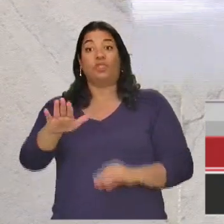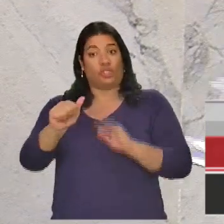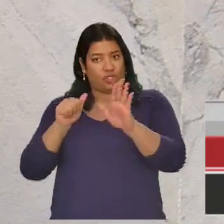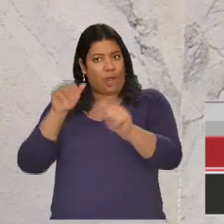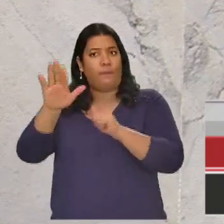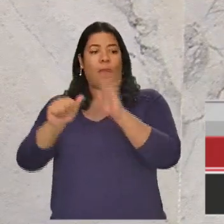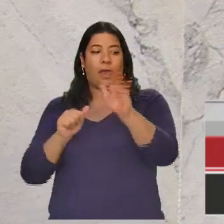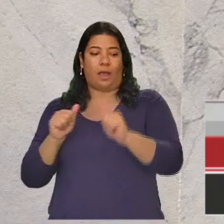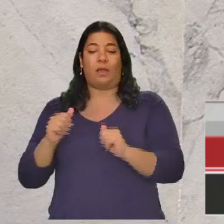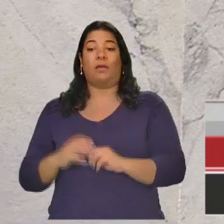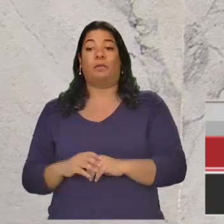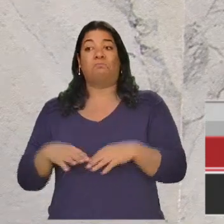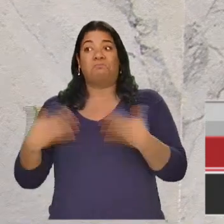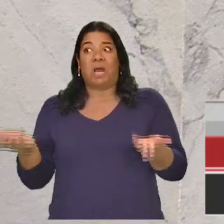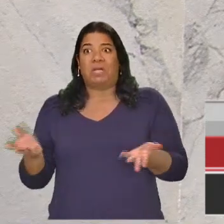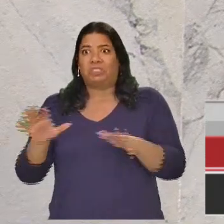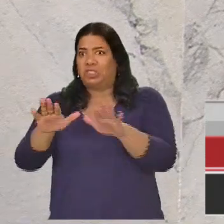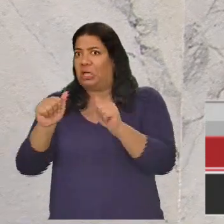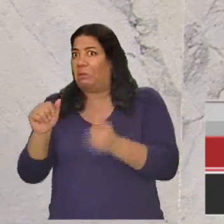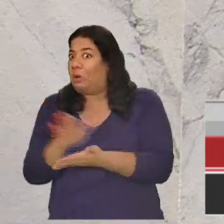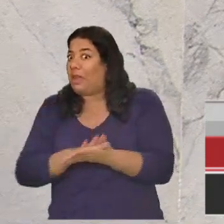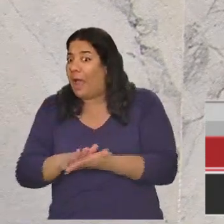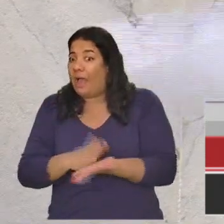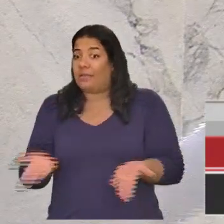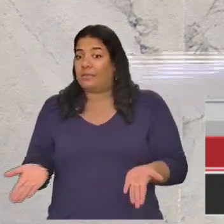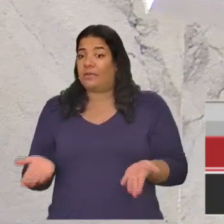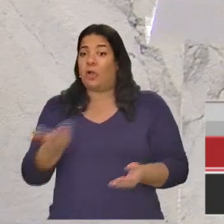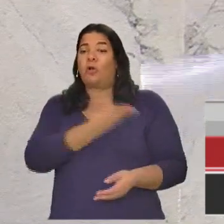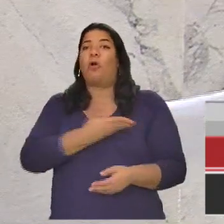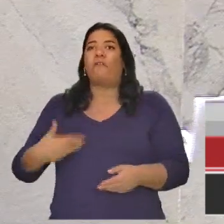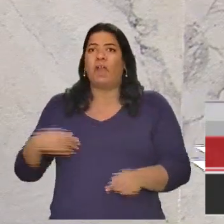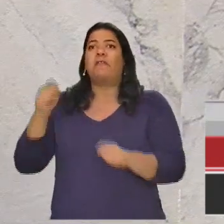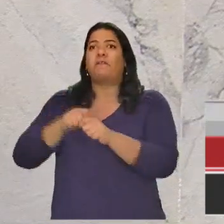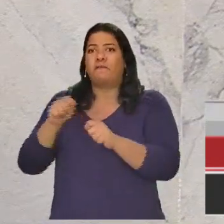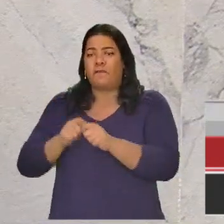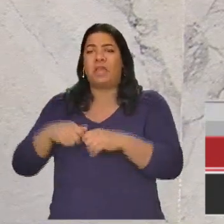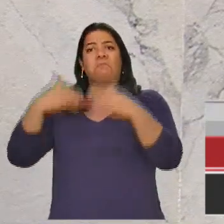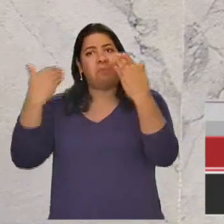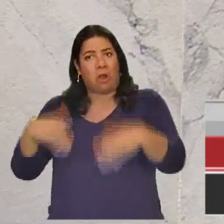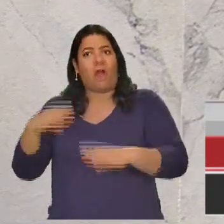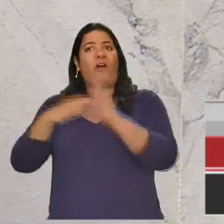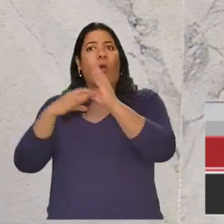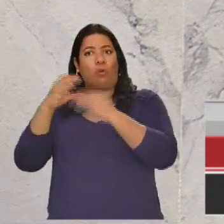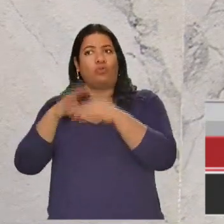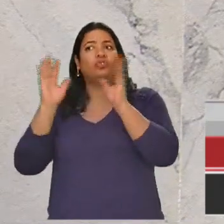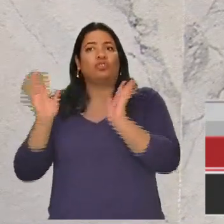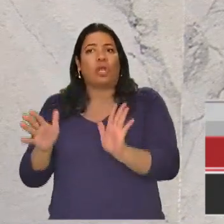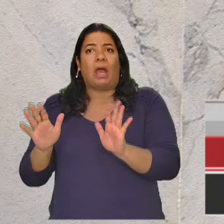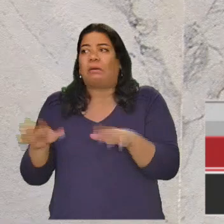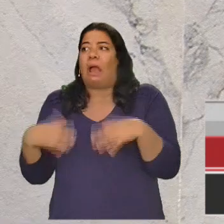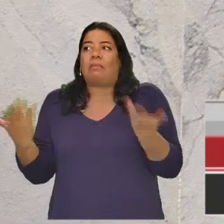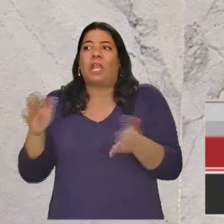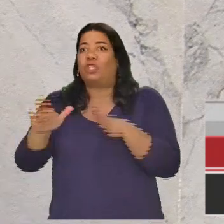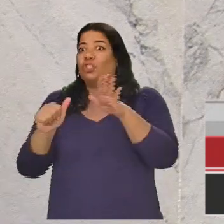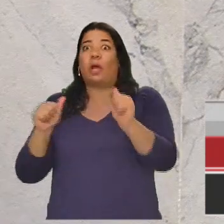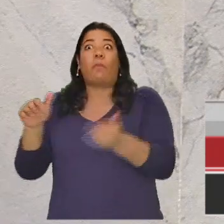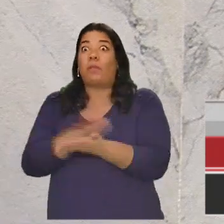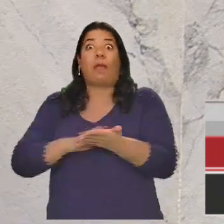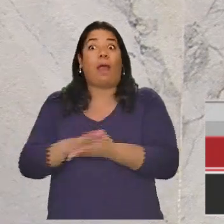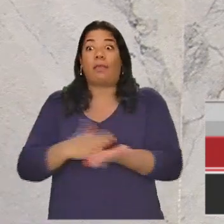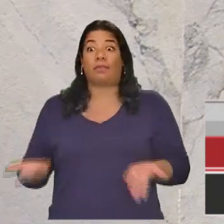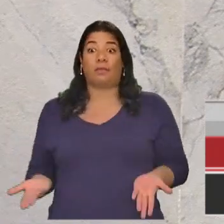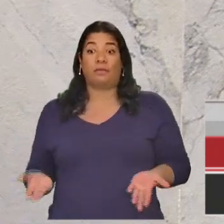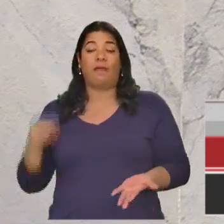o governo realizou concursos e não a chamada nós temos nós temos um déficit enorme enorme